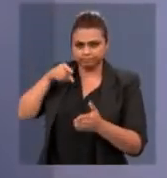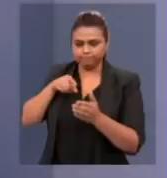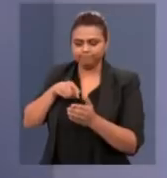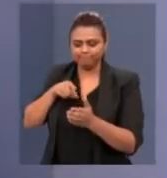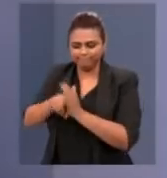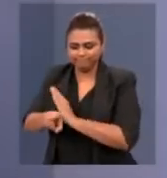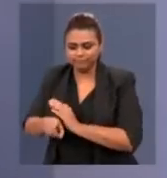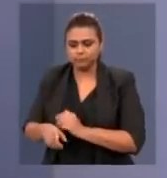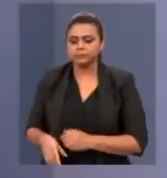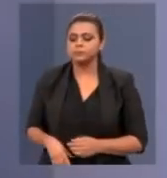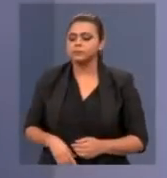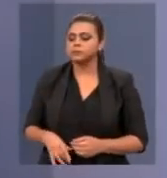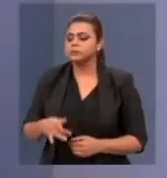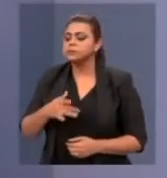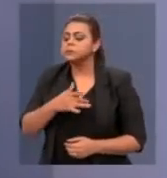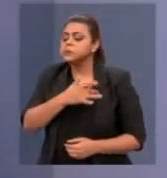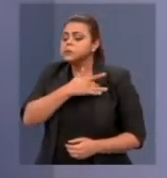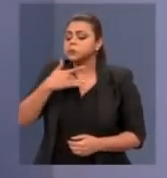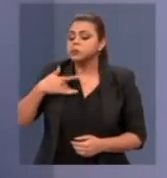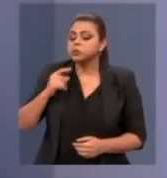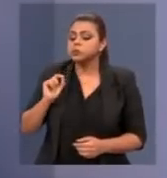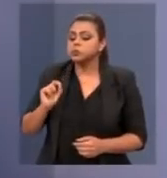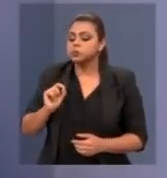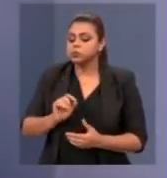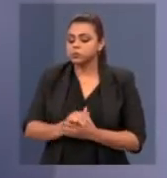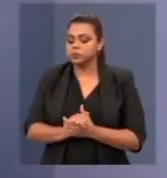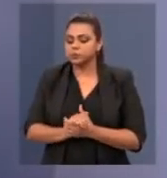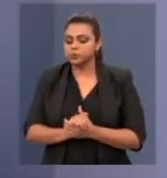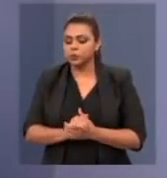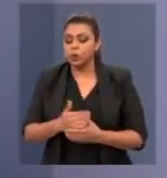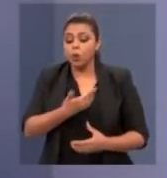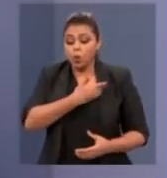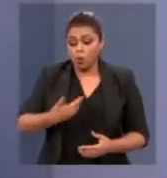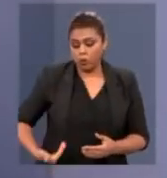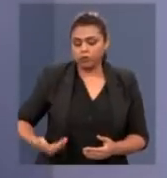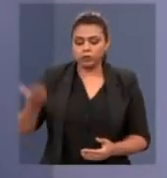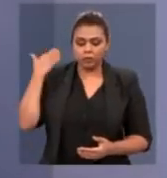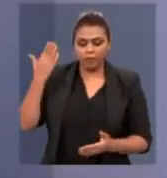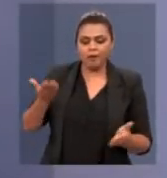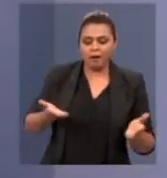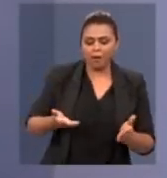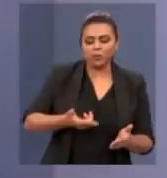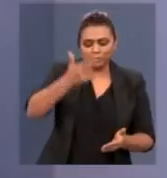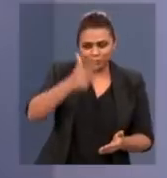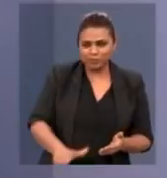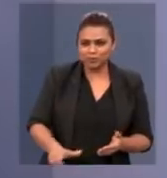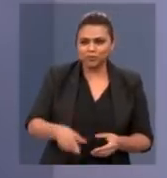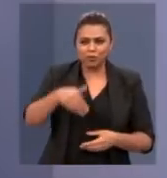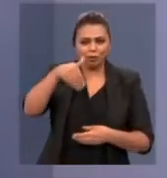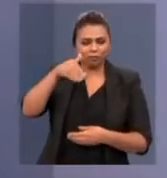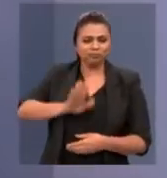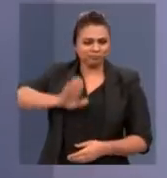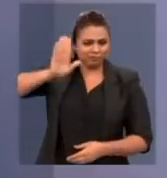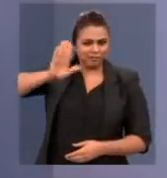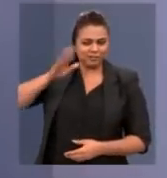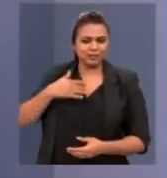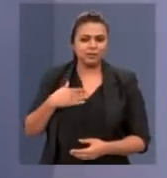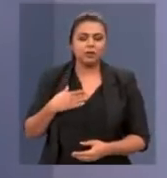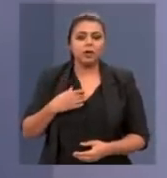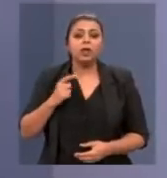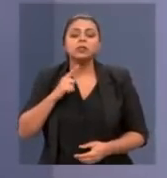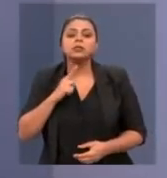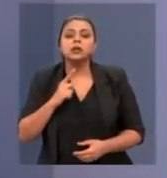saúde o governo anterior que hoje é candidato é ele foi avaliado